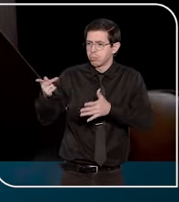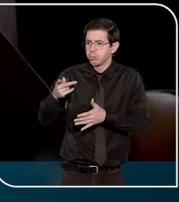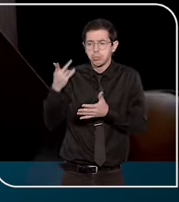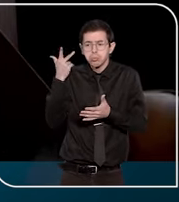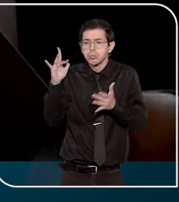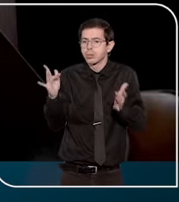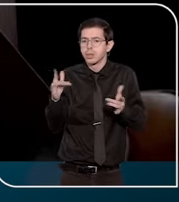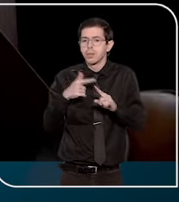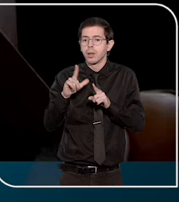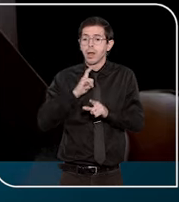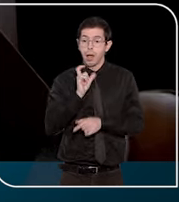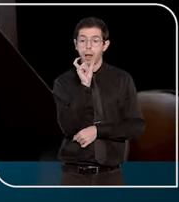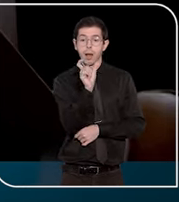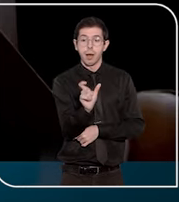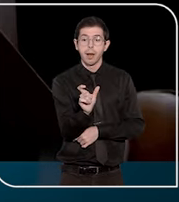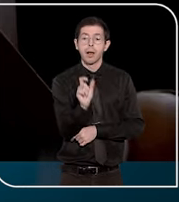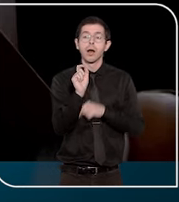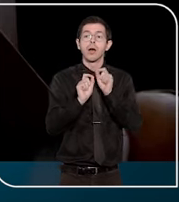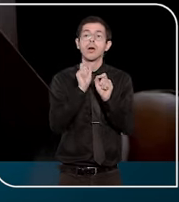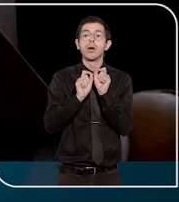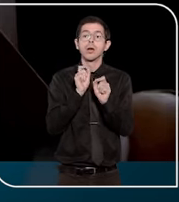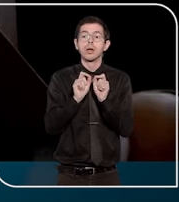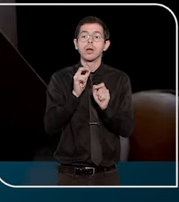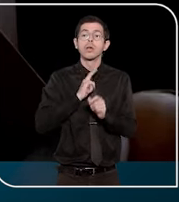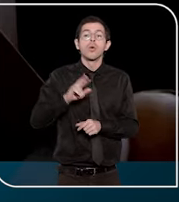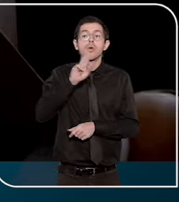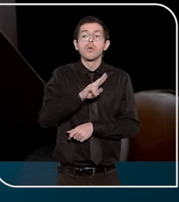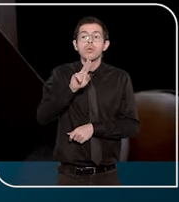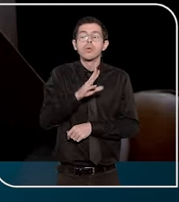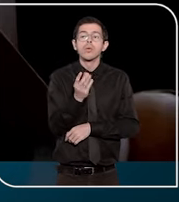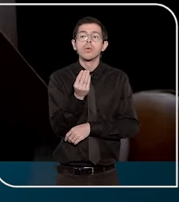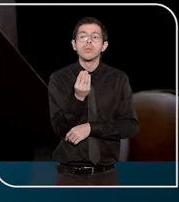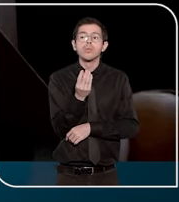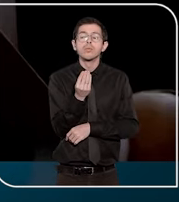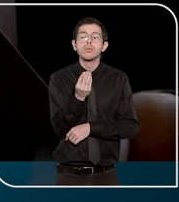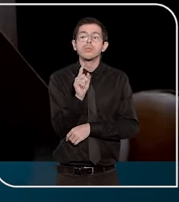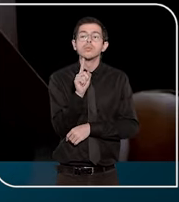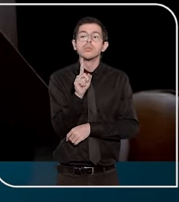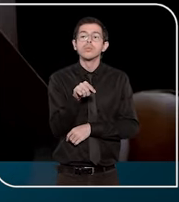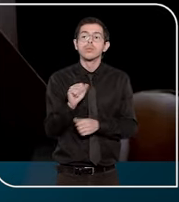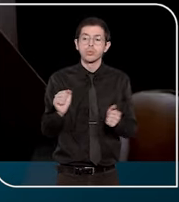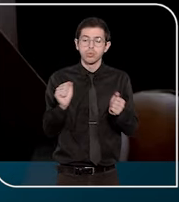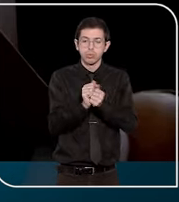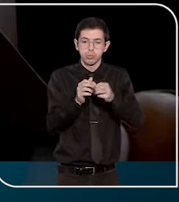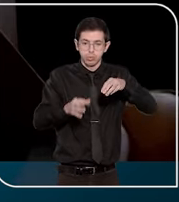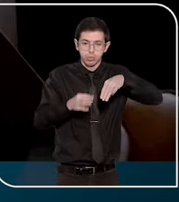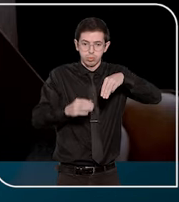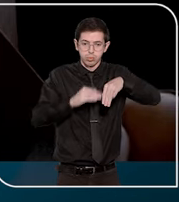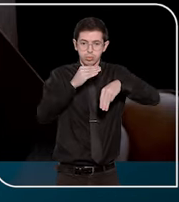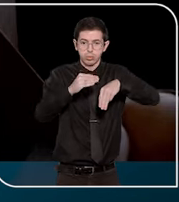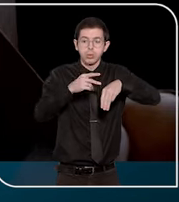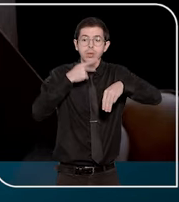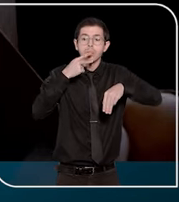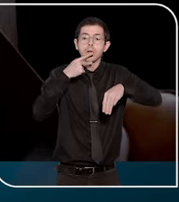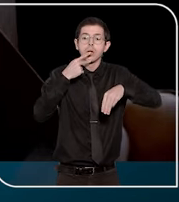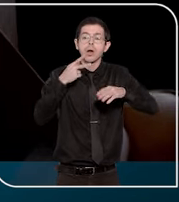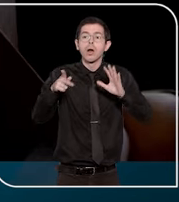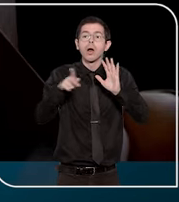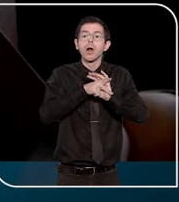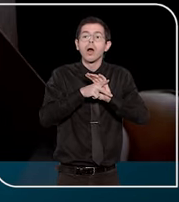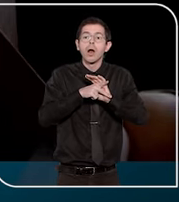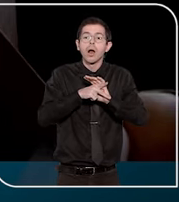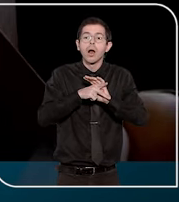Mas essa palavrinha mágica apareceu e a gente tem usado muito, né? Junto com o ministro Roque Fernandes, que é para falar do juízo